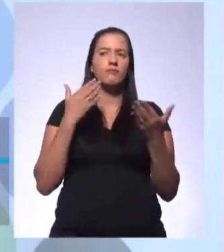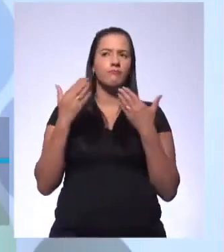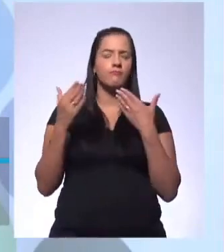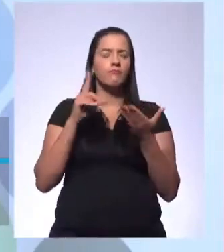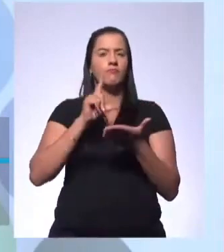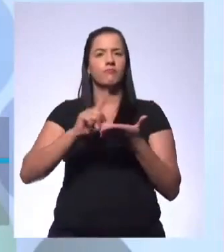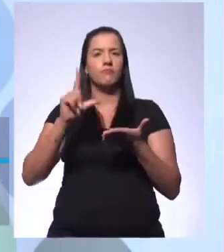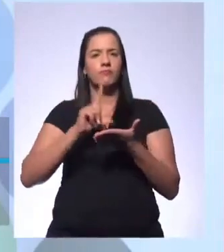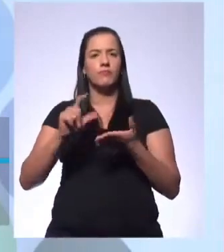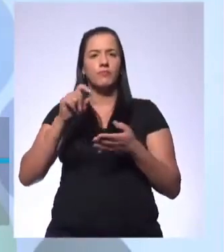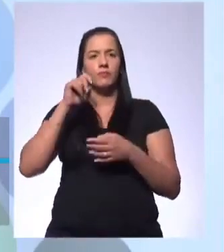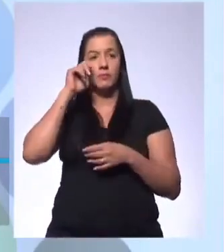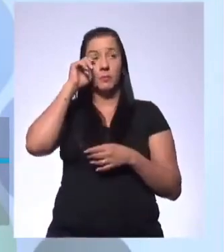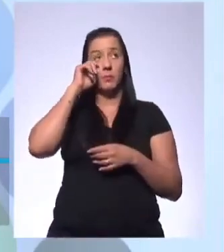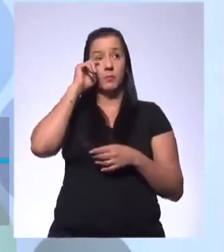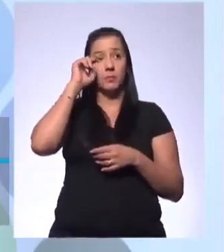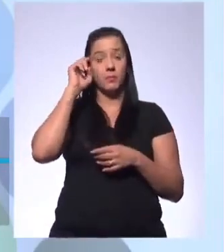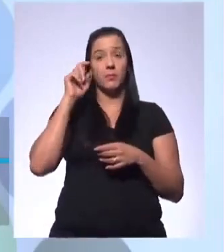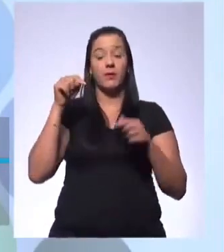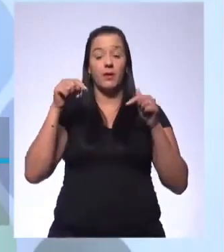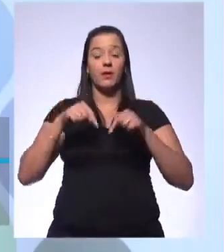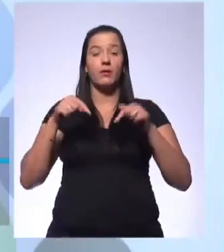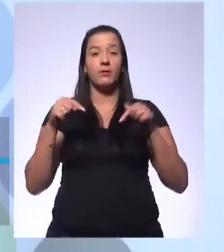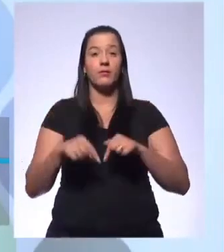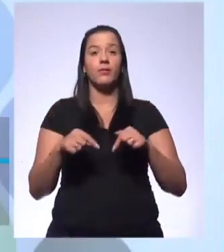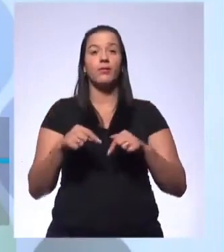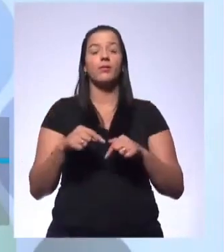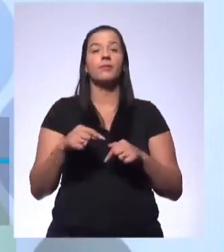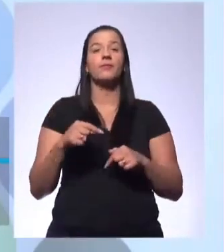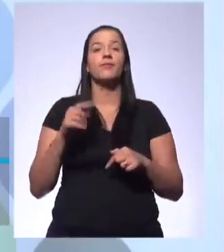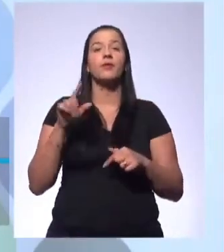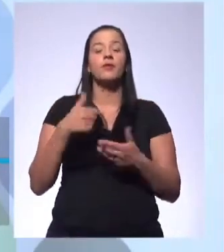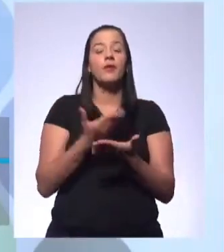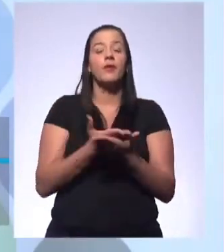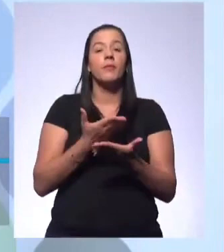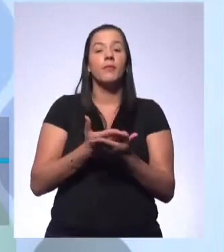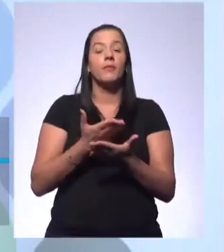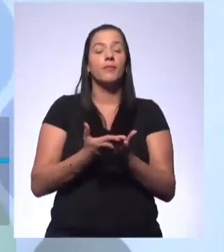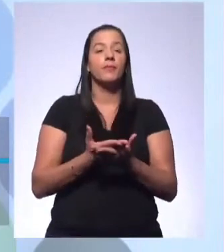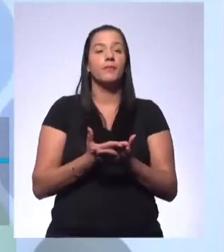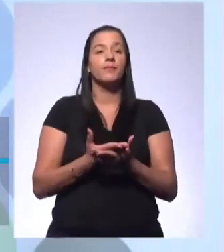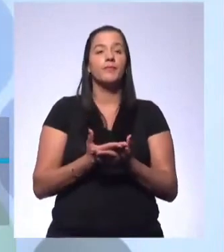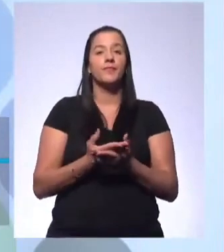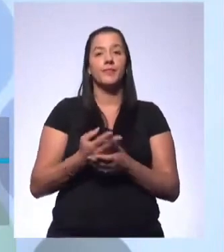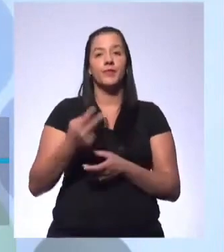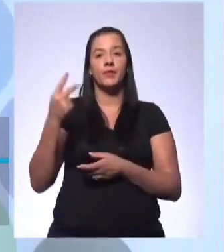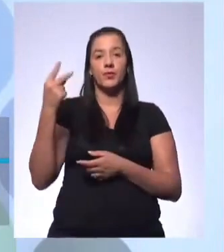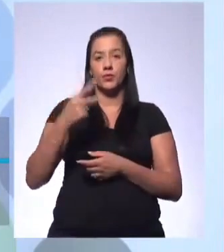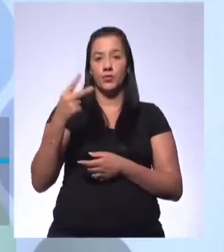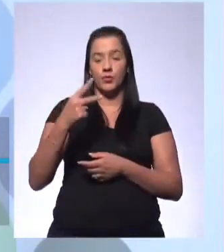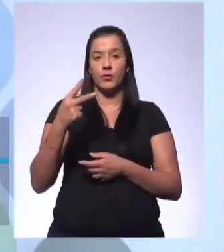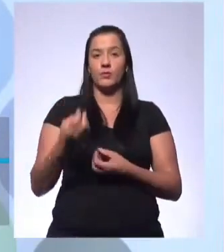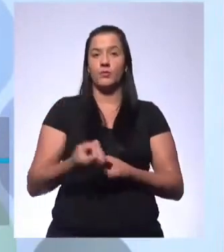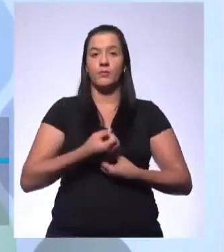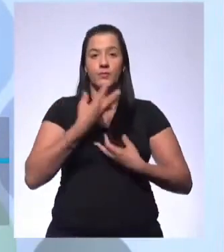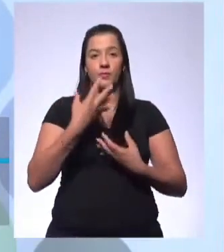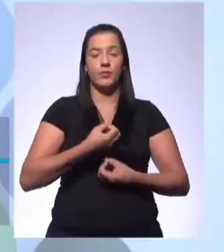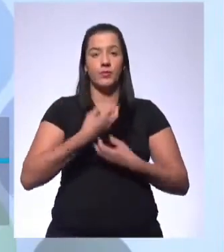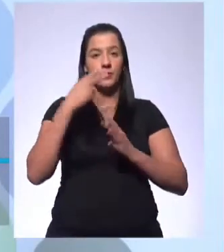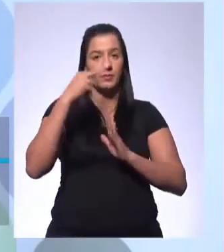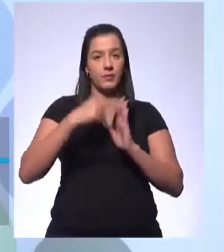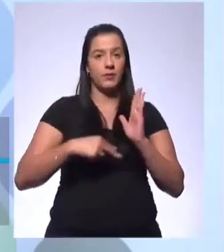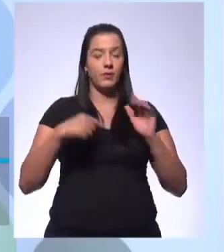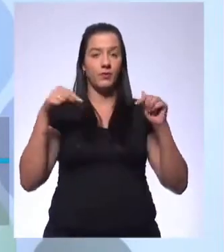associar e por aí vai. Agora a gente vai para a aula de dois poemas que eu separei para a gente ler